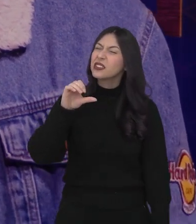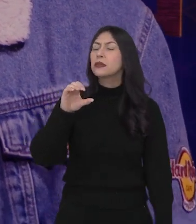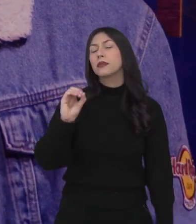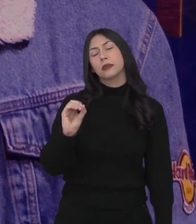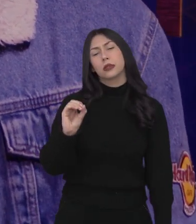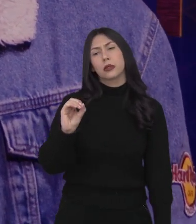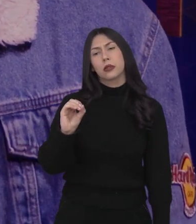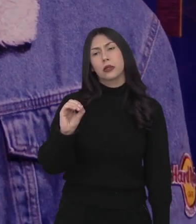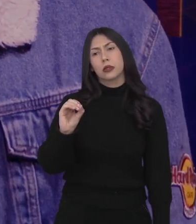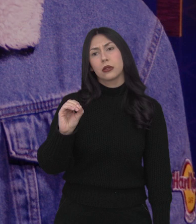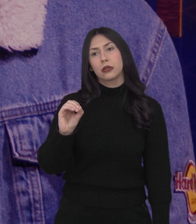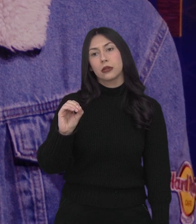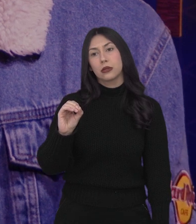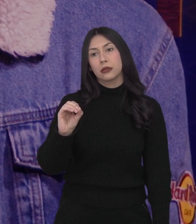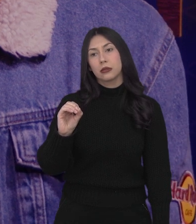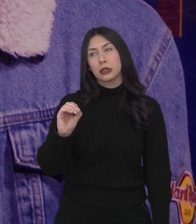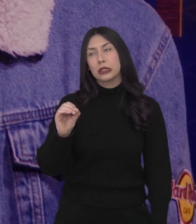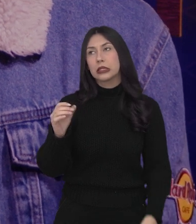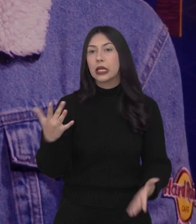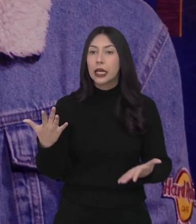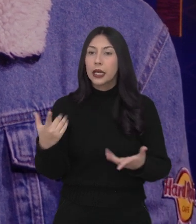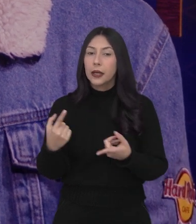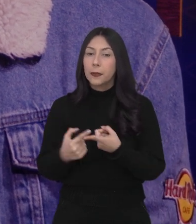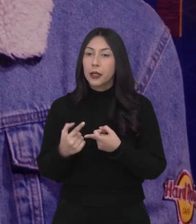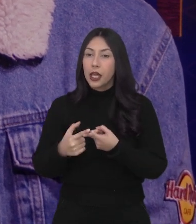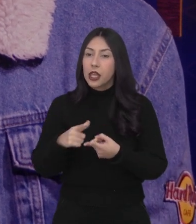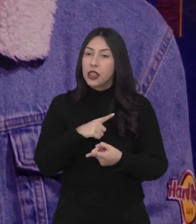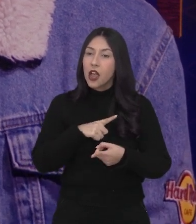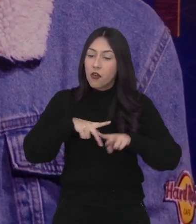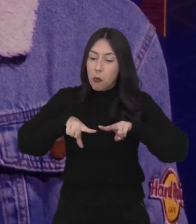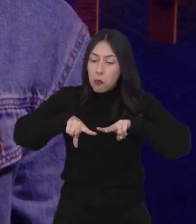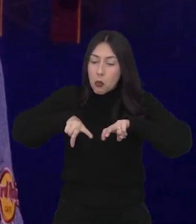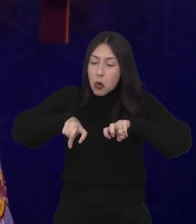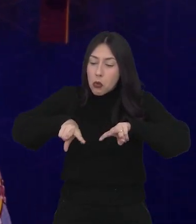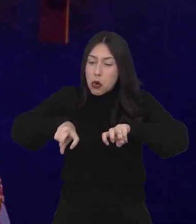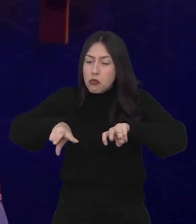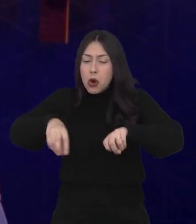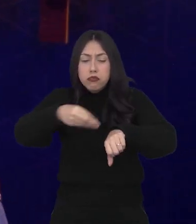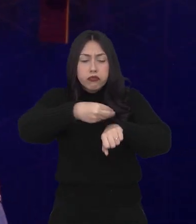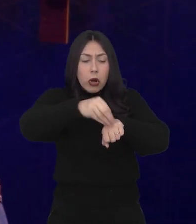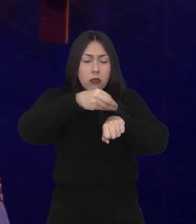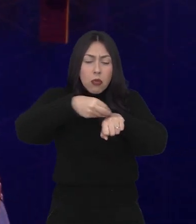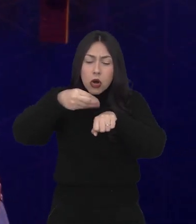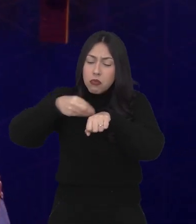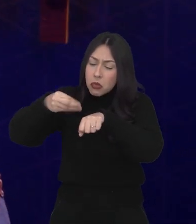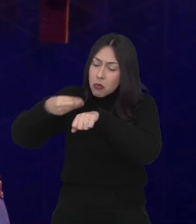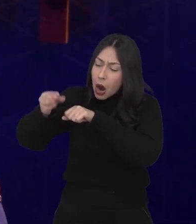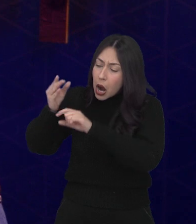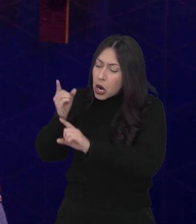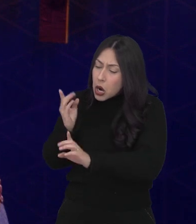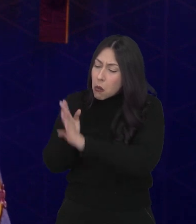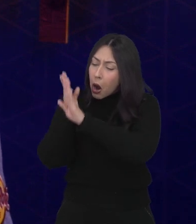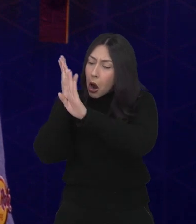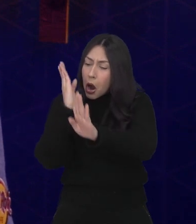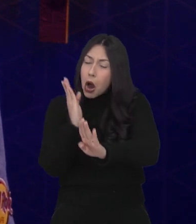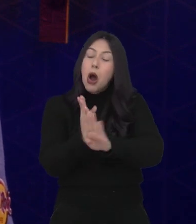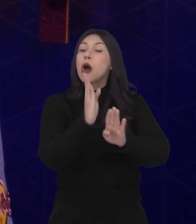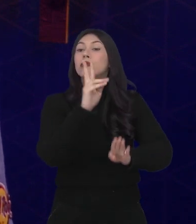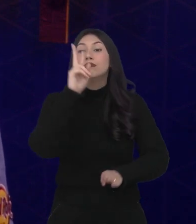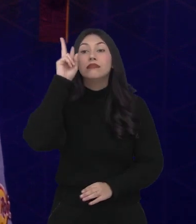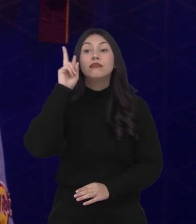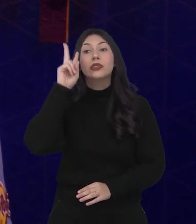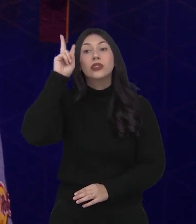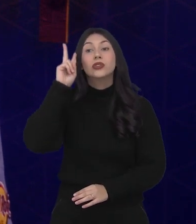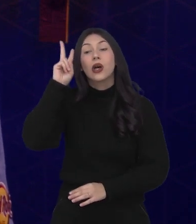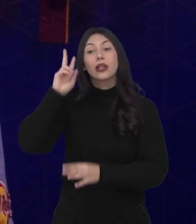1890, depois de algumas escavações que as pessoas estavam fazendo e começaram a descobrir a